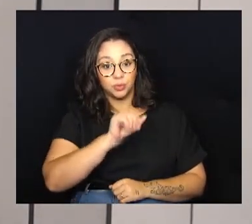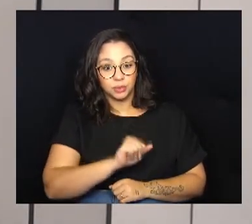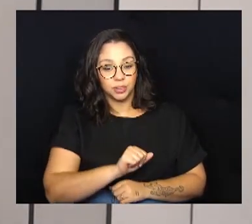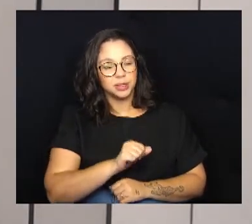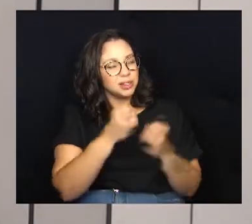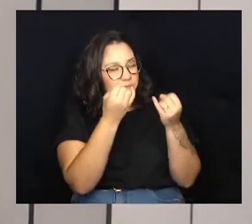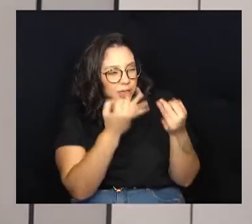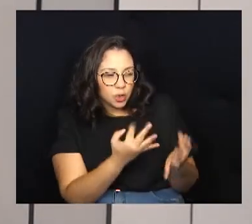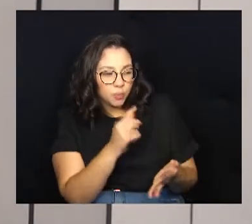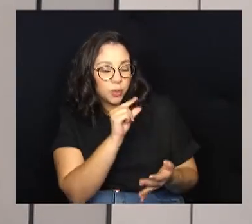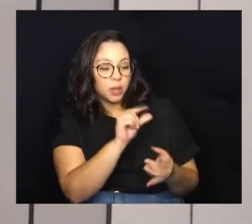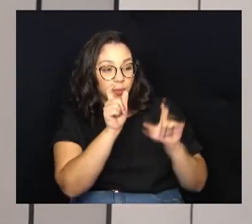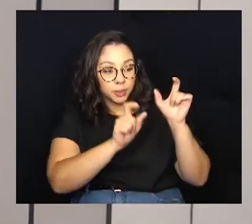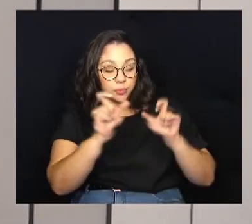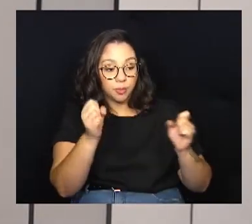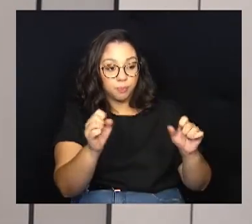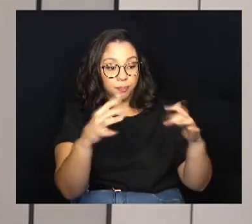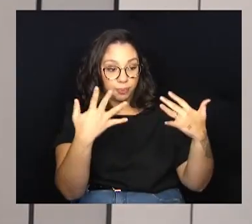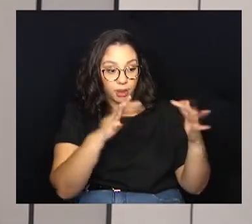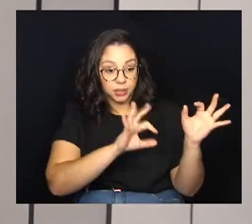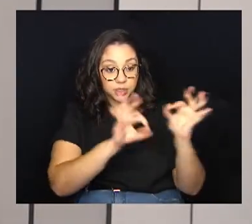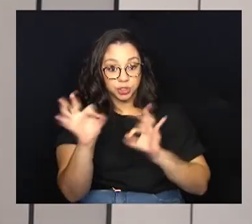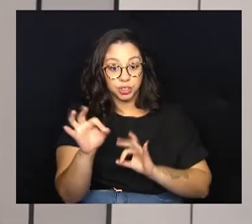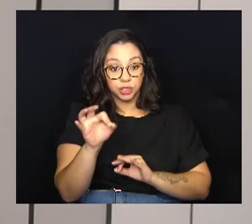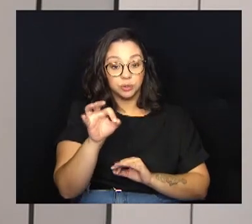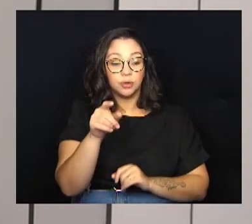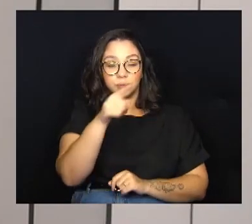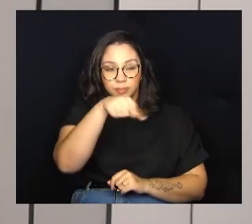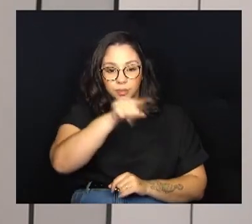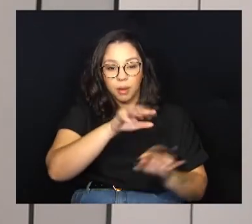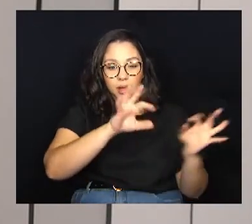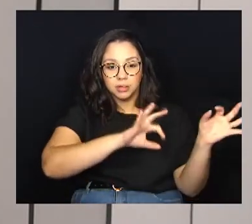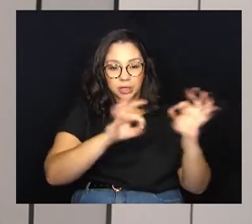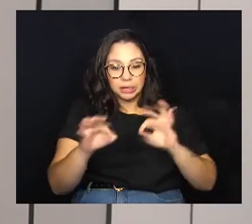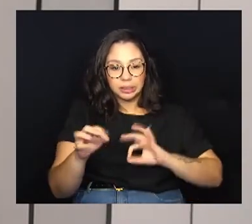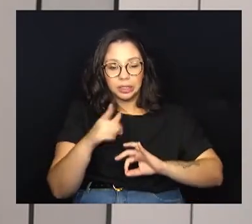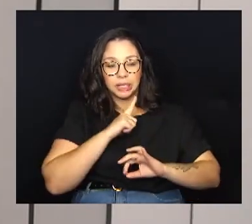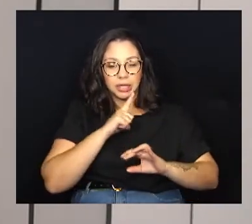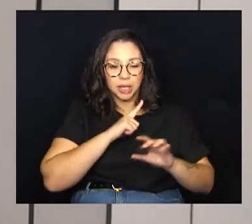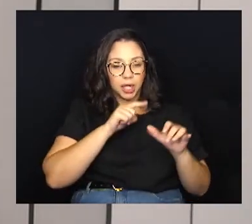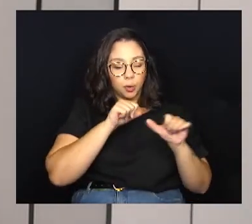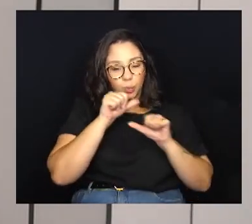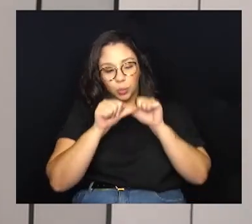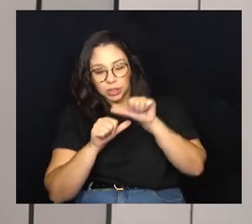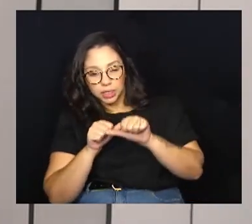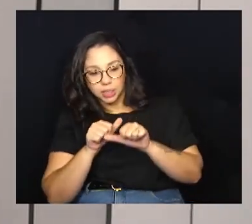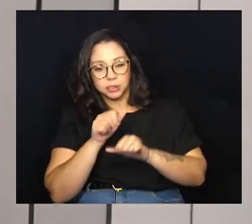de saúde mental das crianças e adolescentes. Tá, ok. Eu insisto